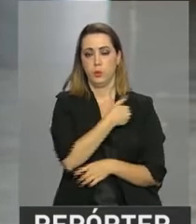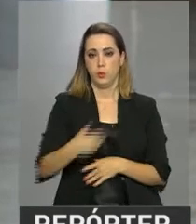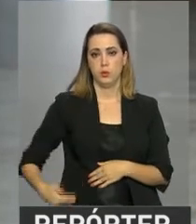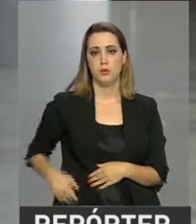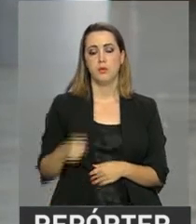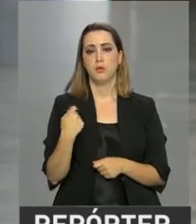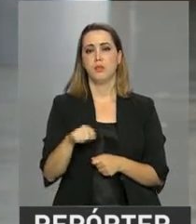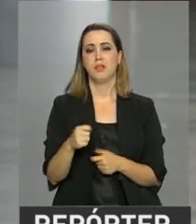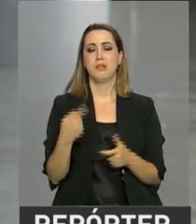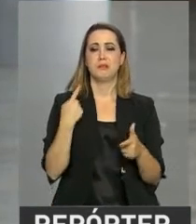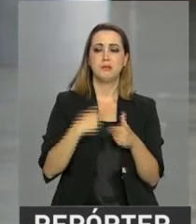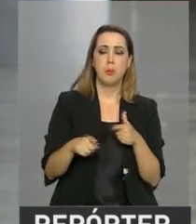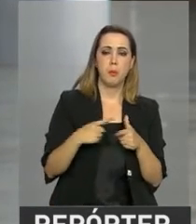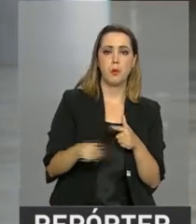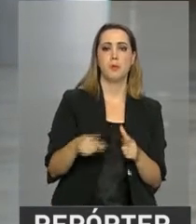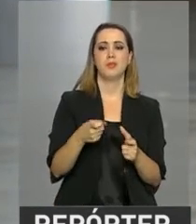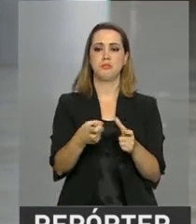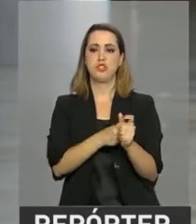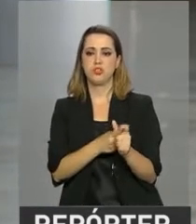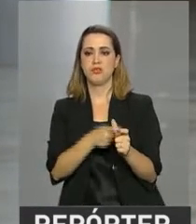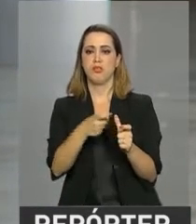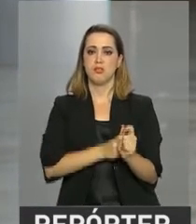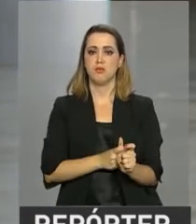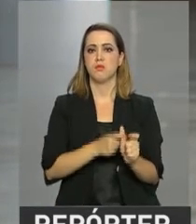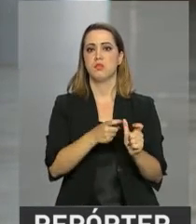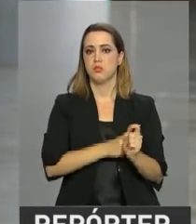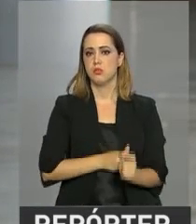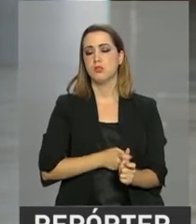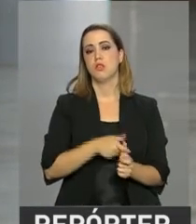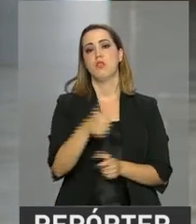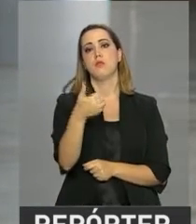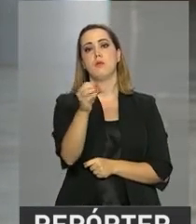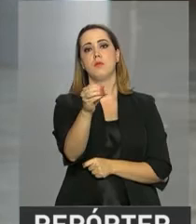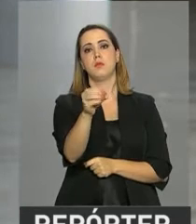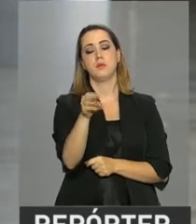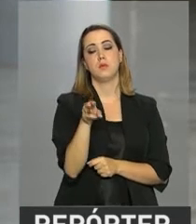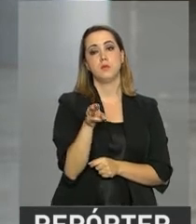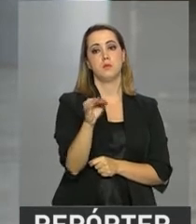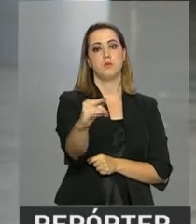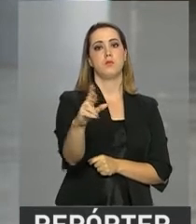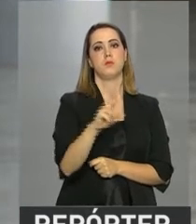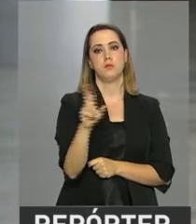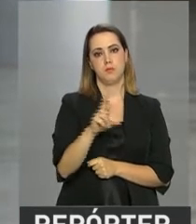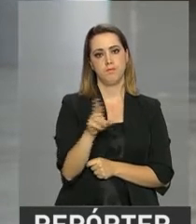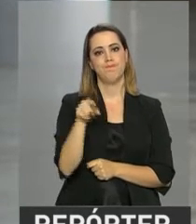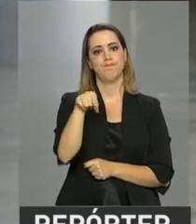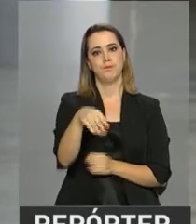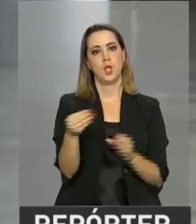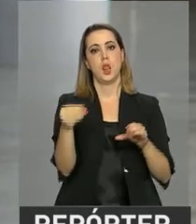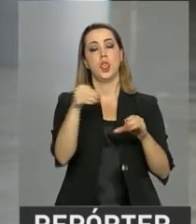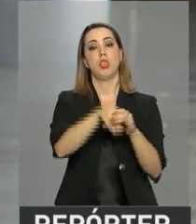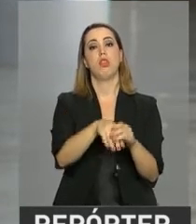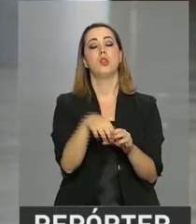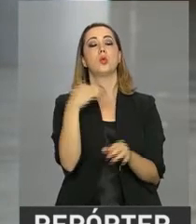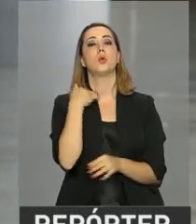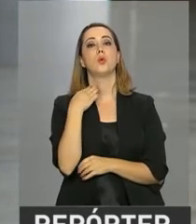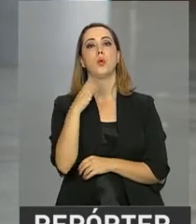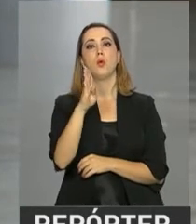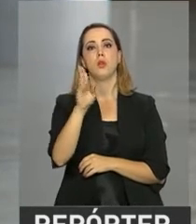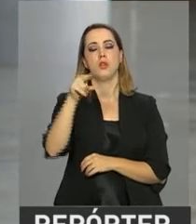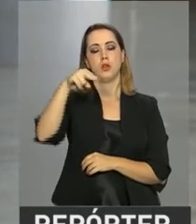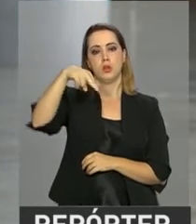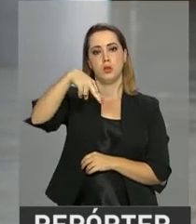tem prejuízos em manter esses 100 bilhões de reais no BNDES. Isso porque o Tesouro Nacional